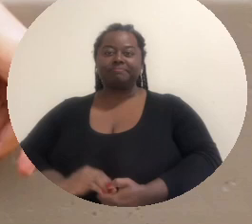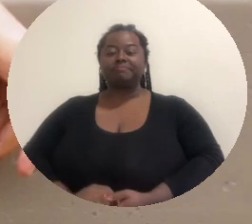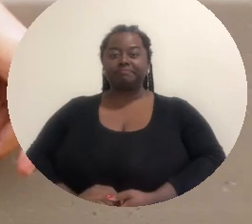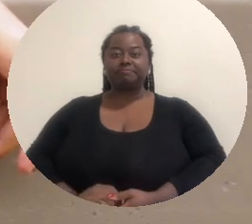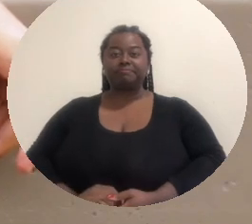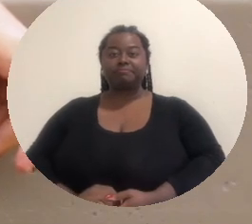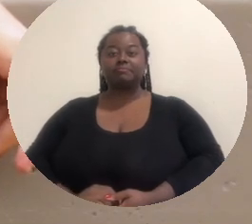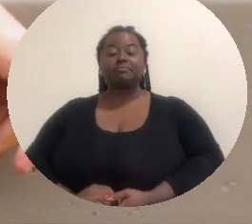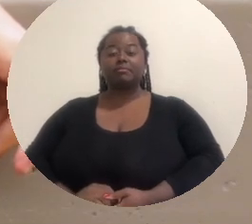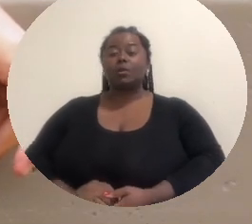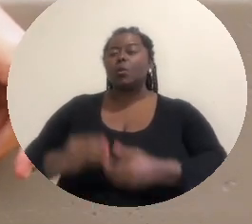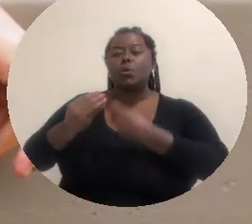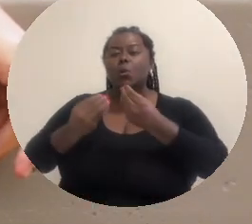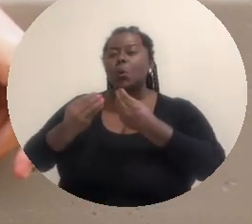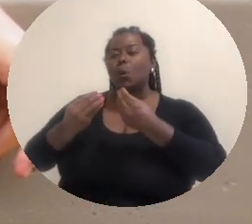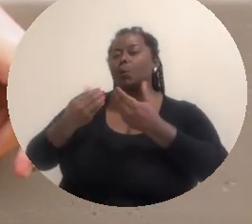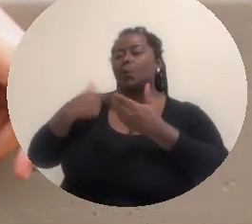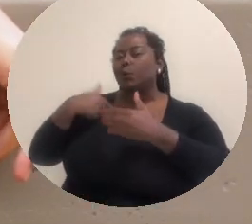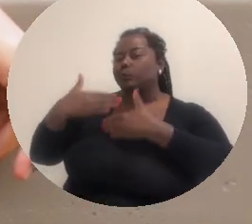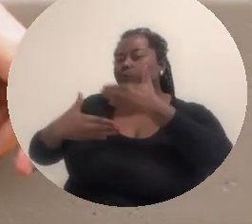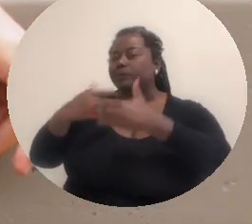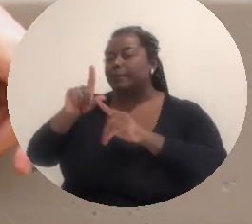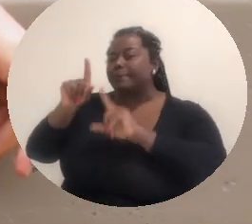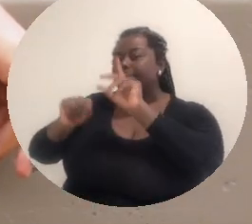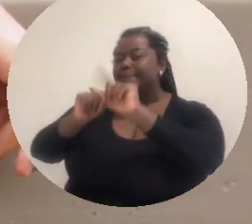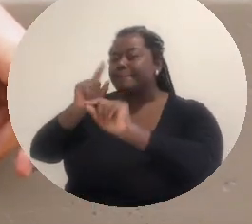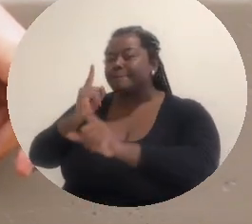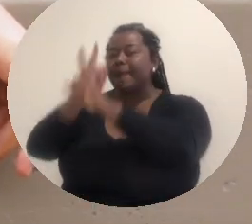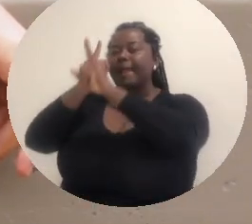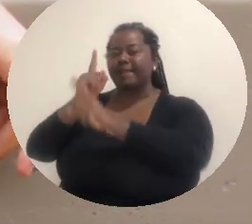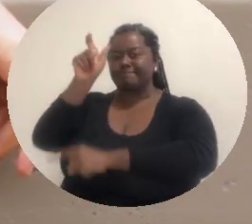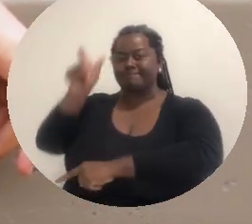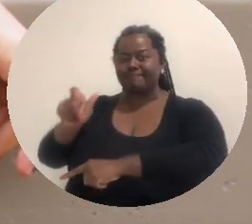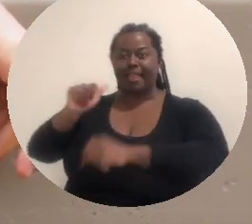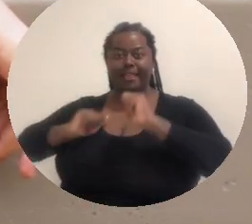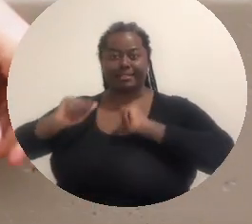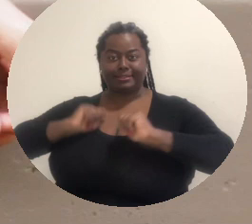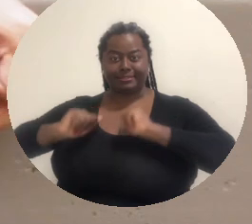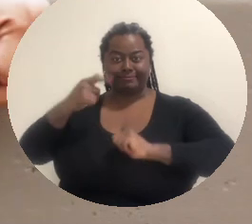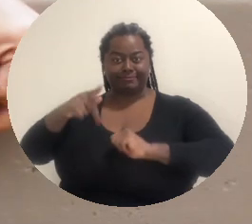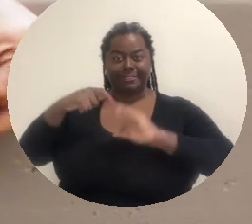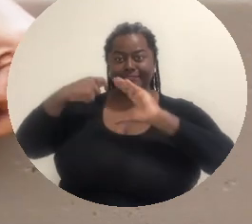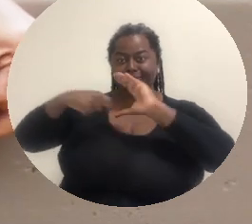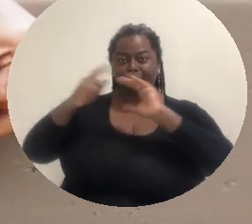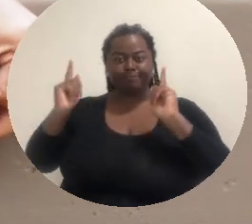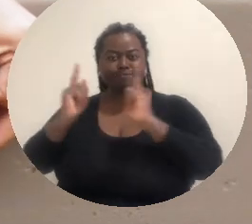Bom, o processo para achar a atriz desse curta, ele foi um pouco diferente,